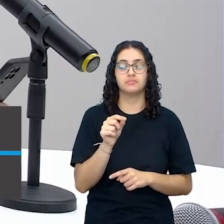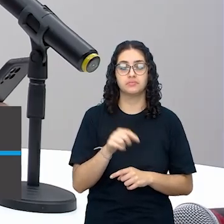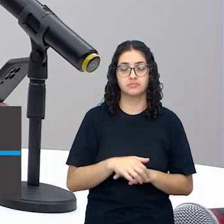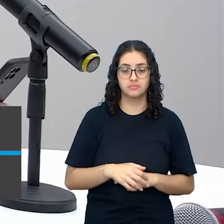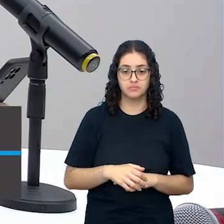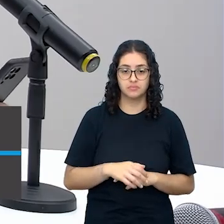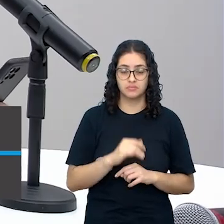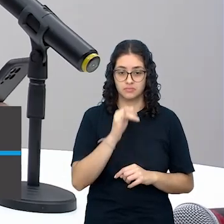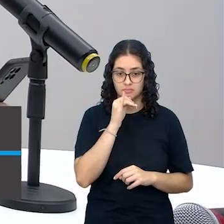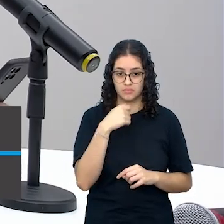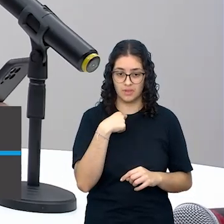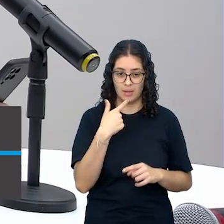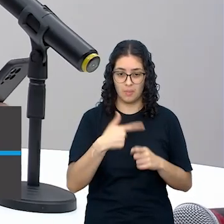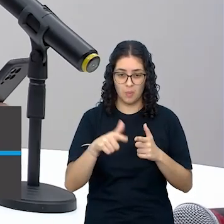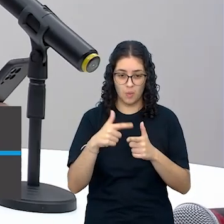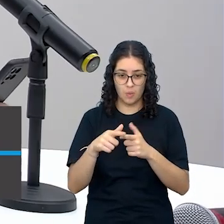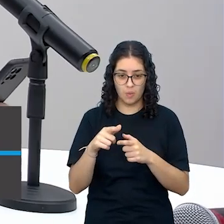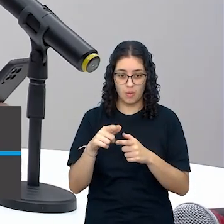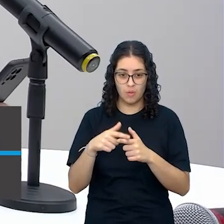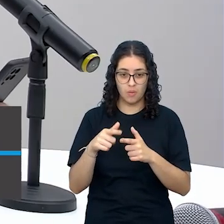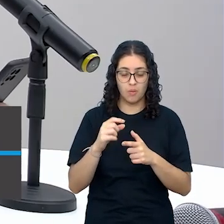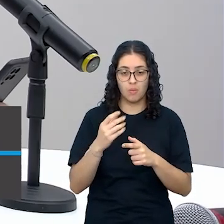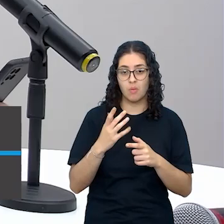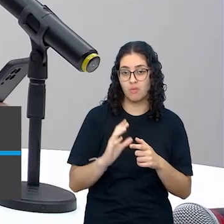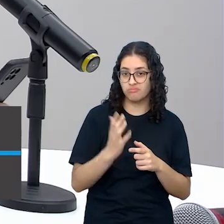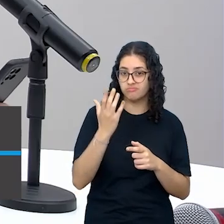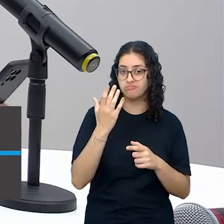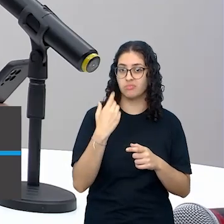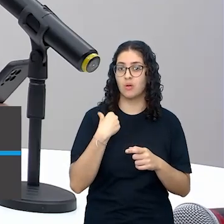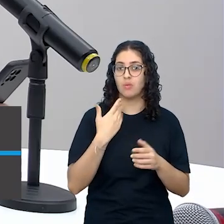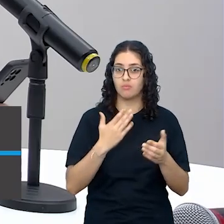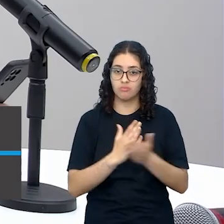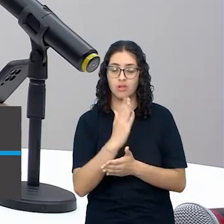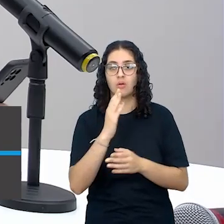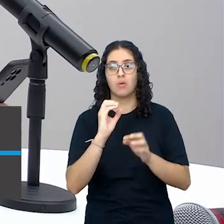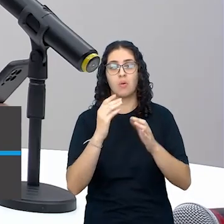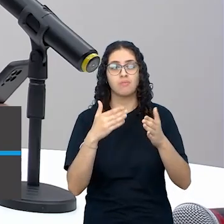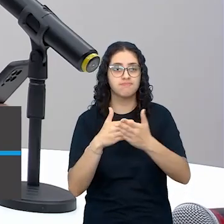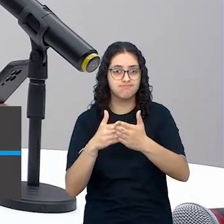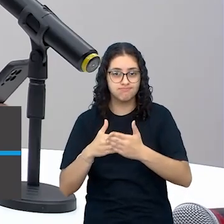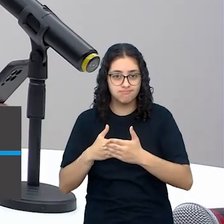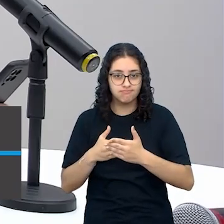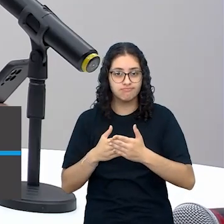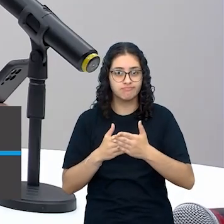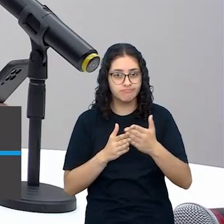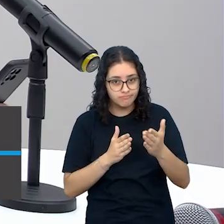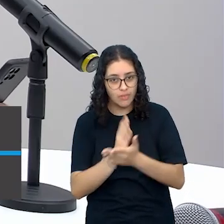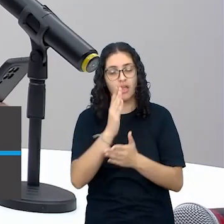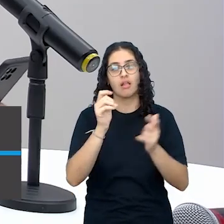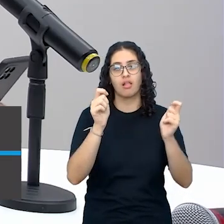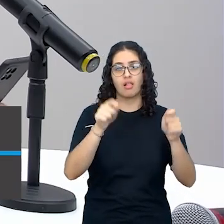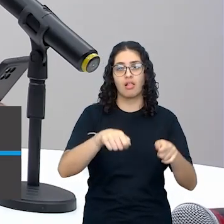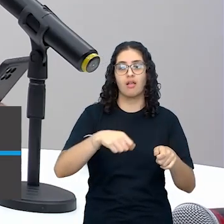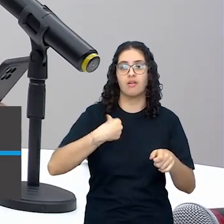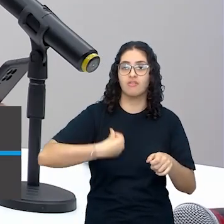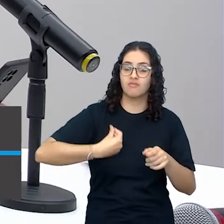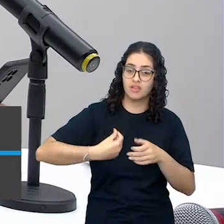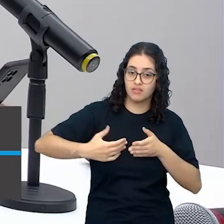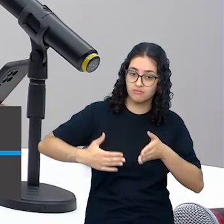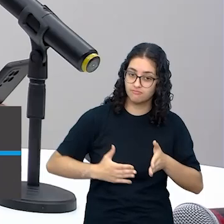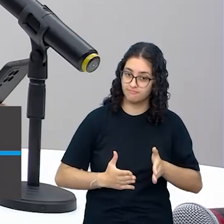para resolvermos situações ou ultrapassarmos obstáculos que nos deparamos em nossa jornada,